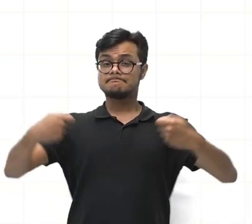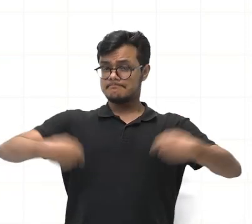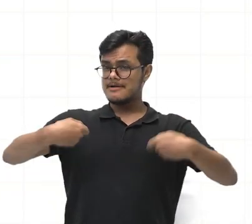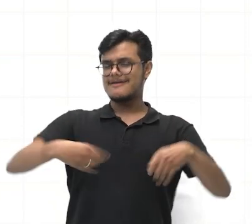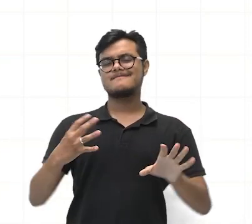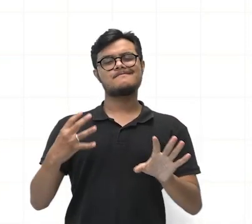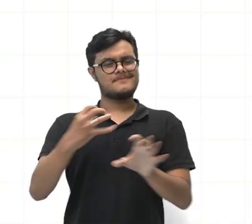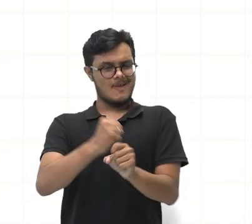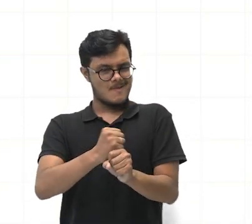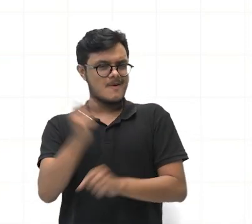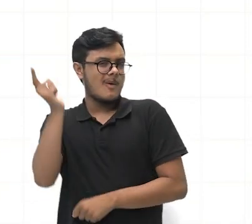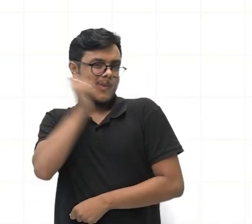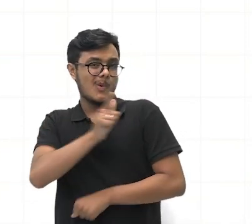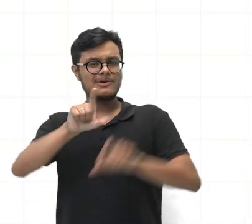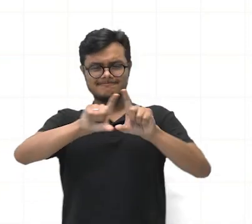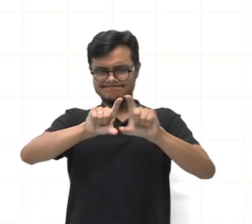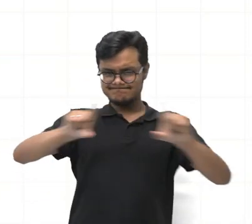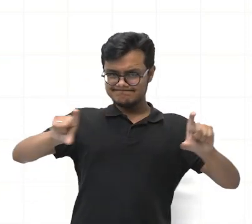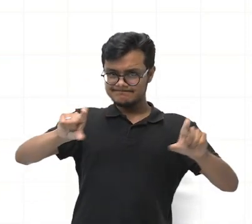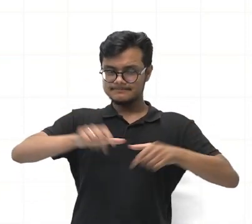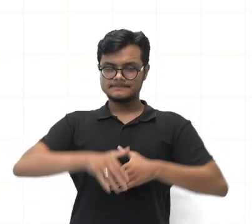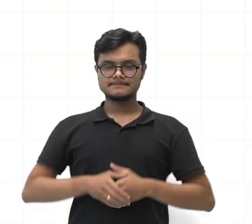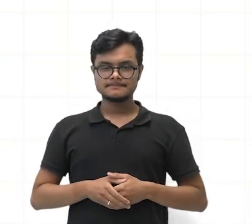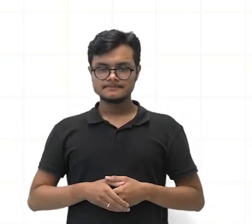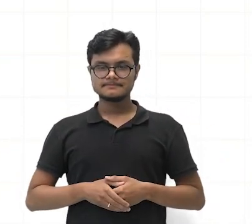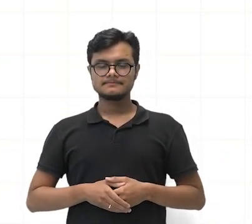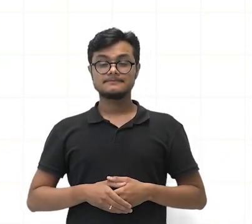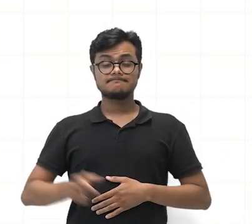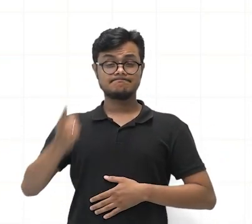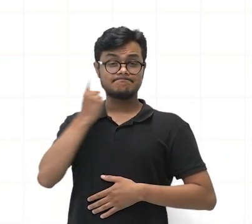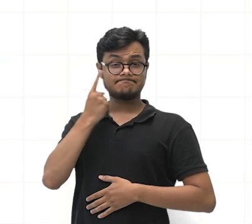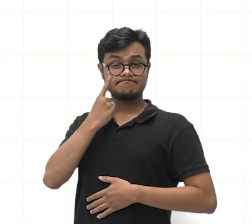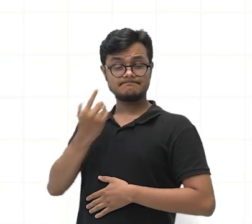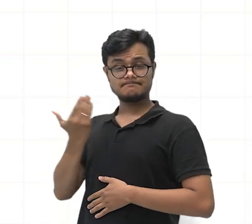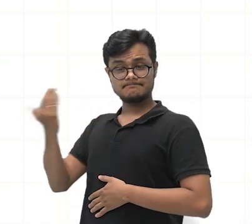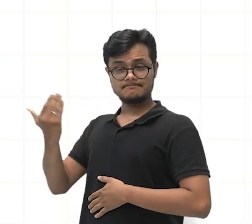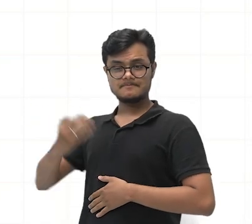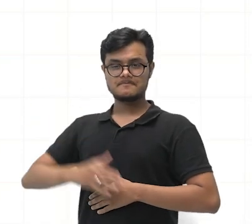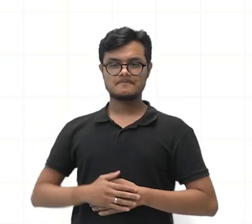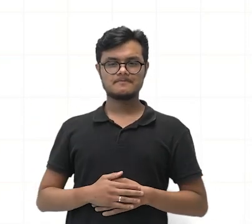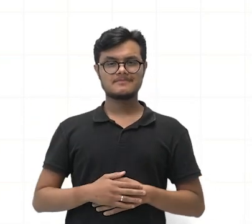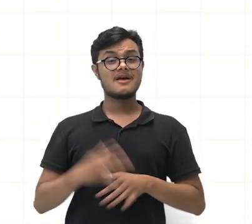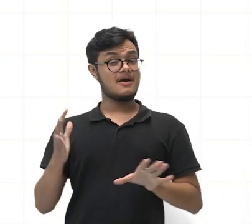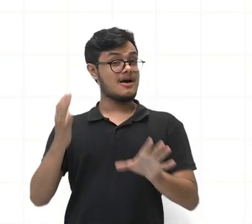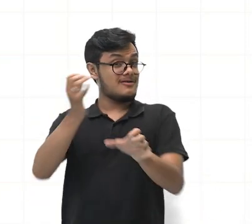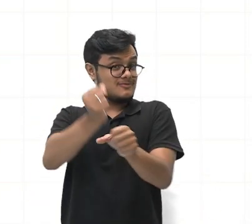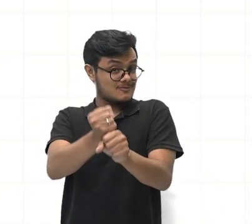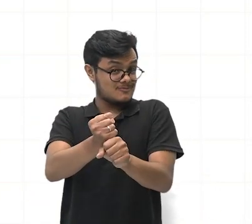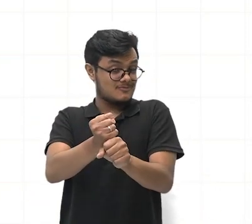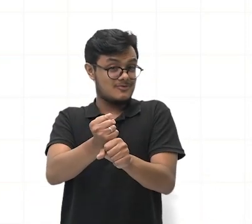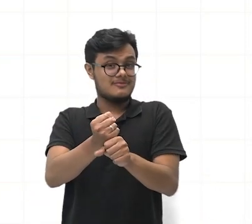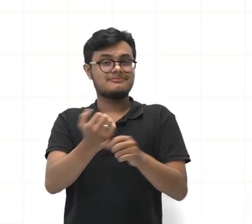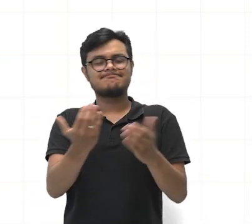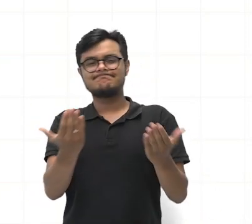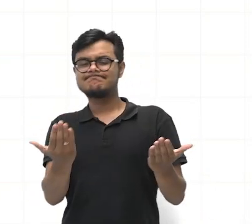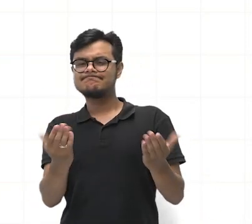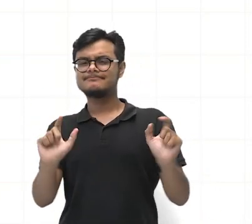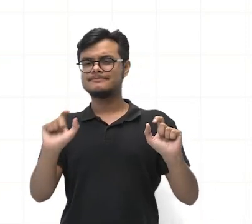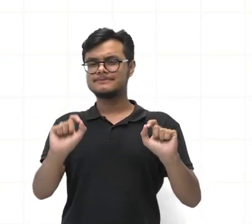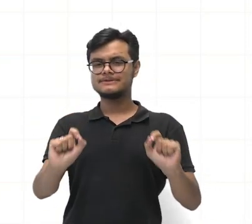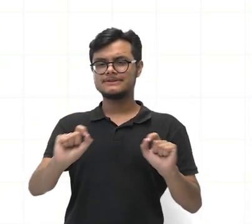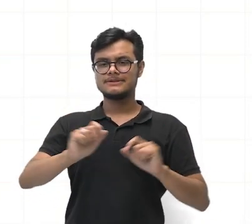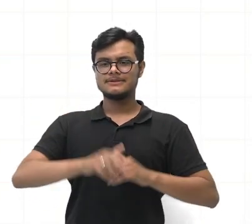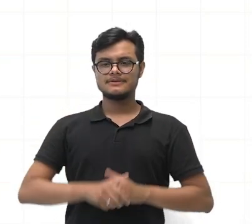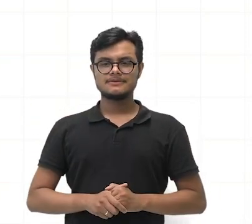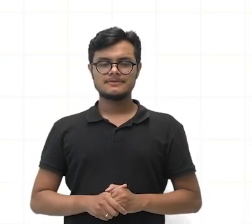esta soma, tá legal? E aí, vem aqui comigo, porque ele quer saber o total que ele gastou no mês, tá bom? Então, é claro que